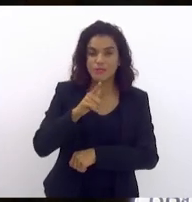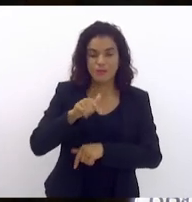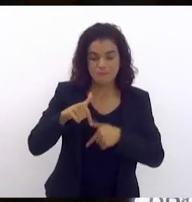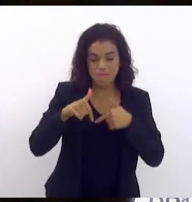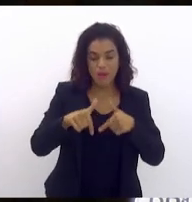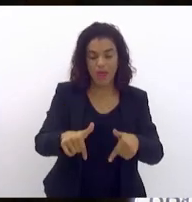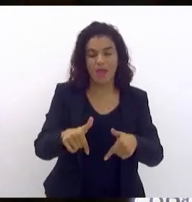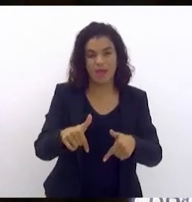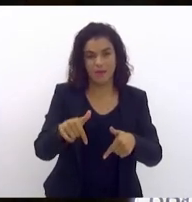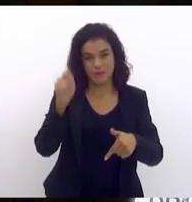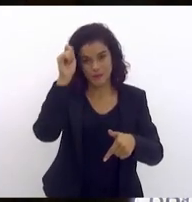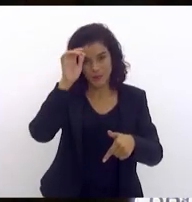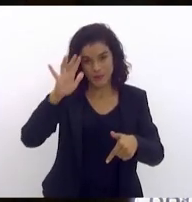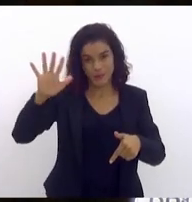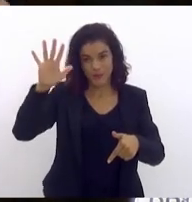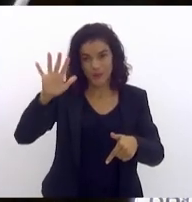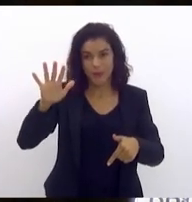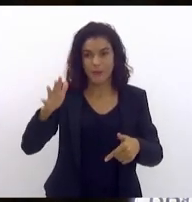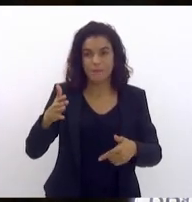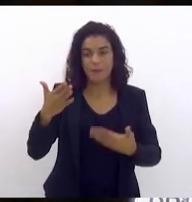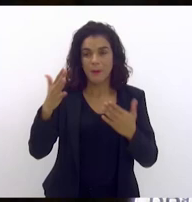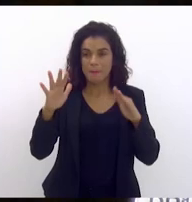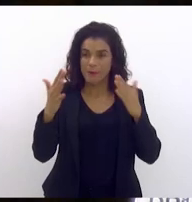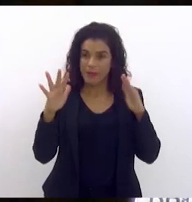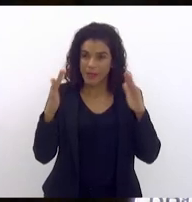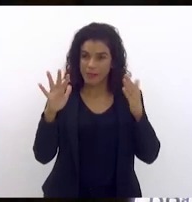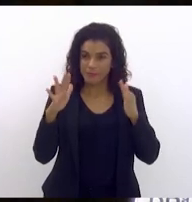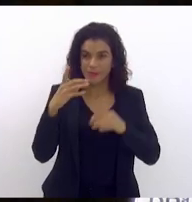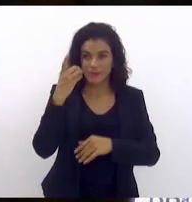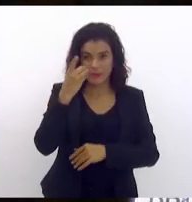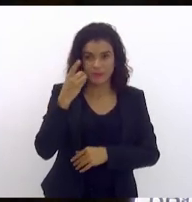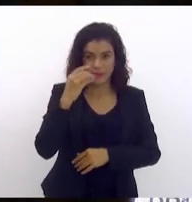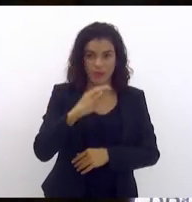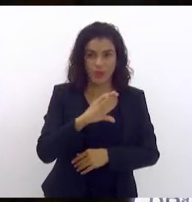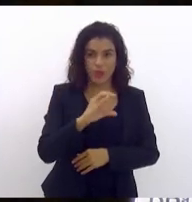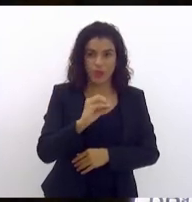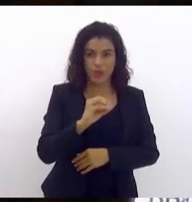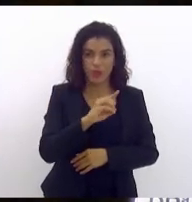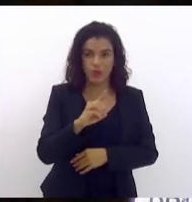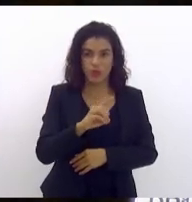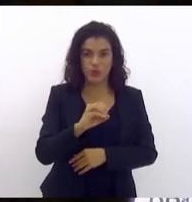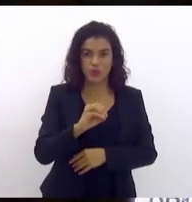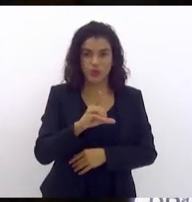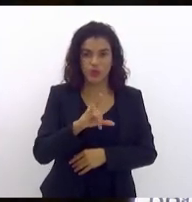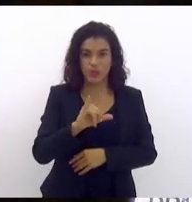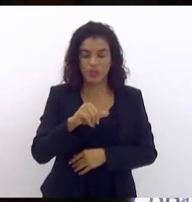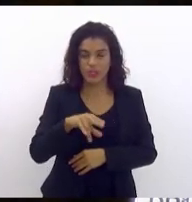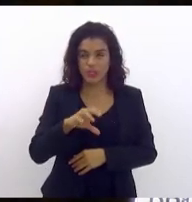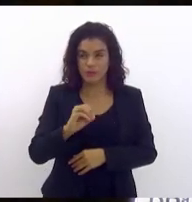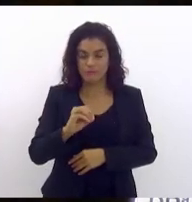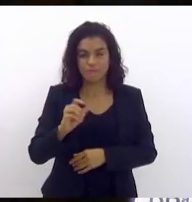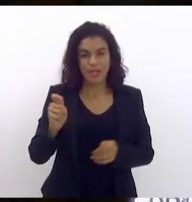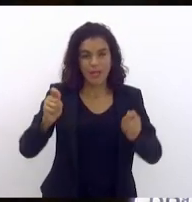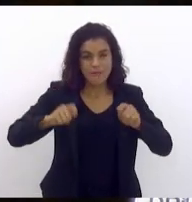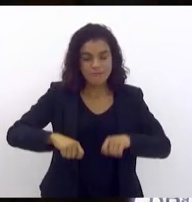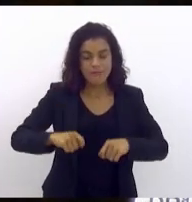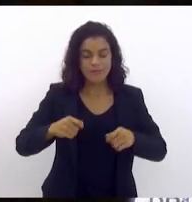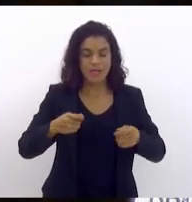sentido eu mais uma vez parabenizo ao Deputado kolino pela grande capacidade de articulação e pela